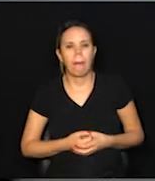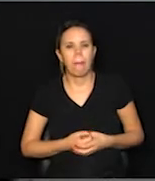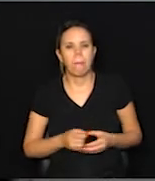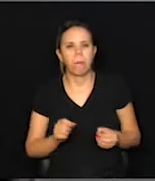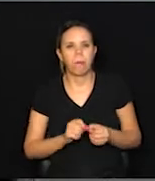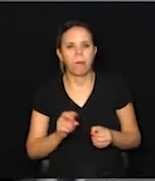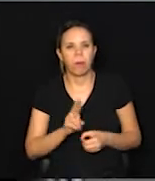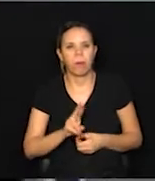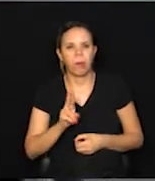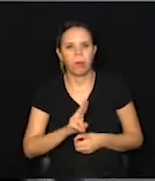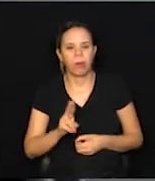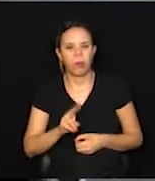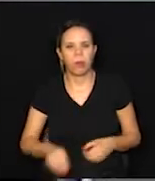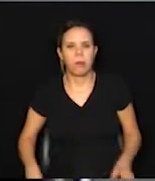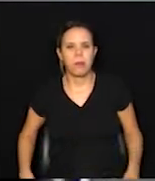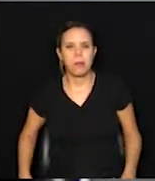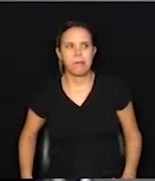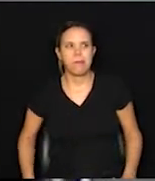usando aí